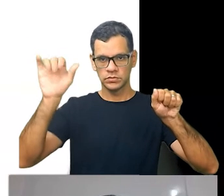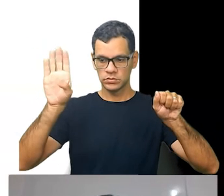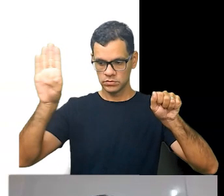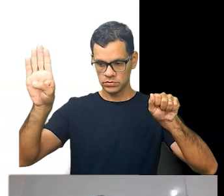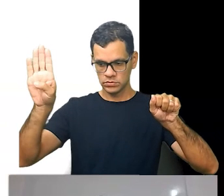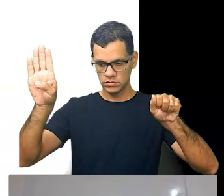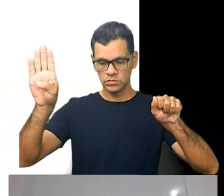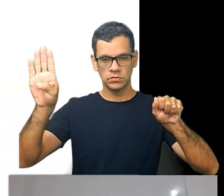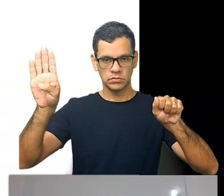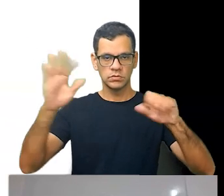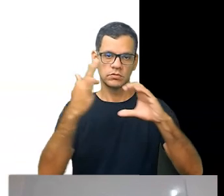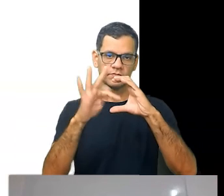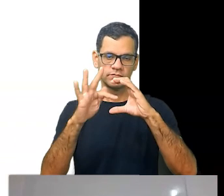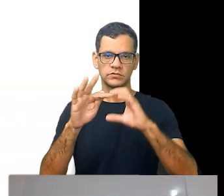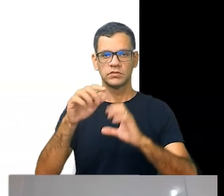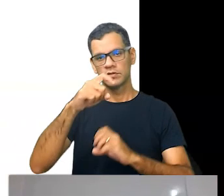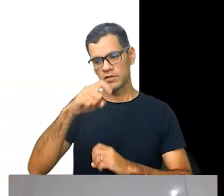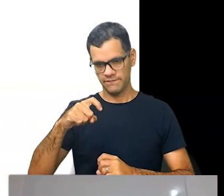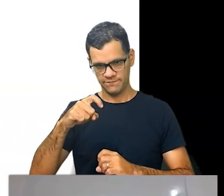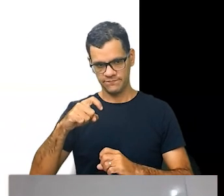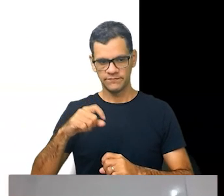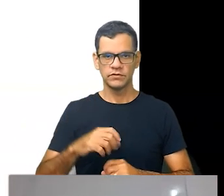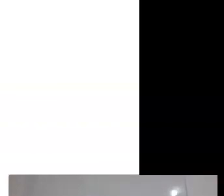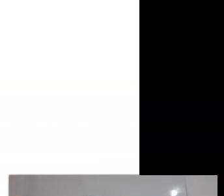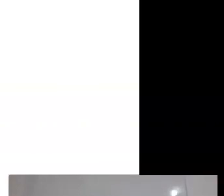cada x de A corresponde um único